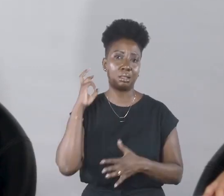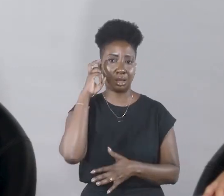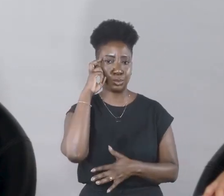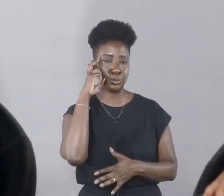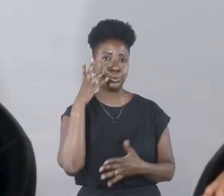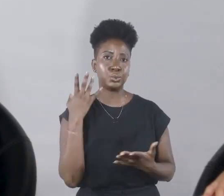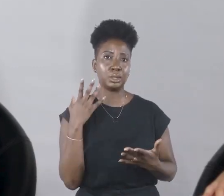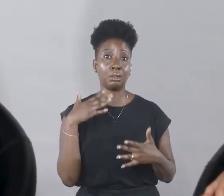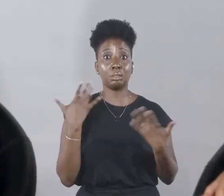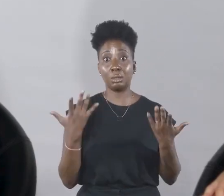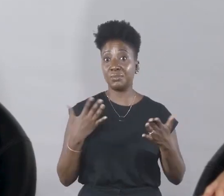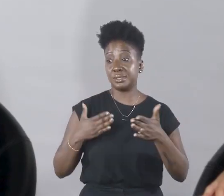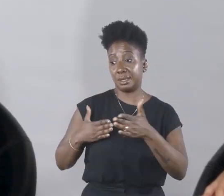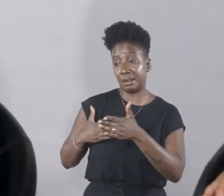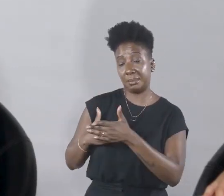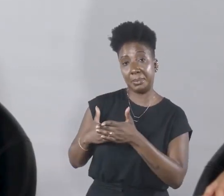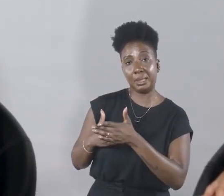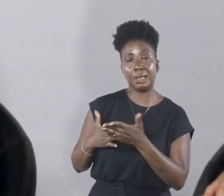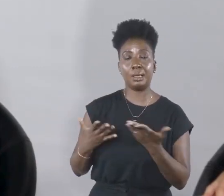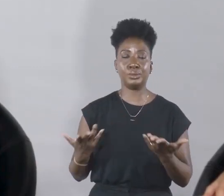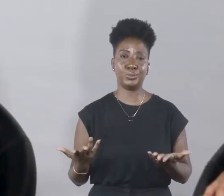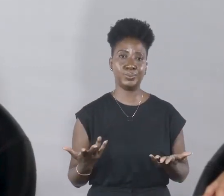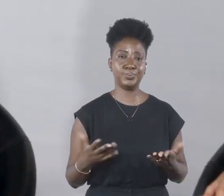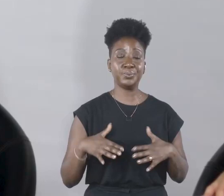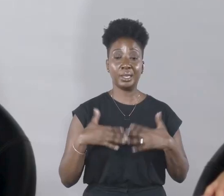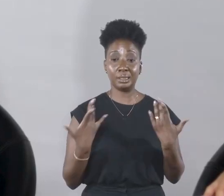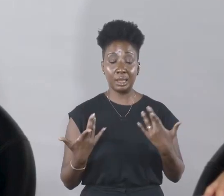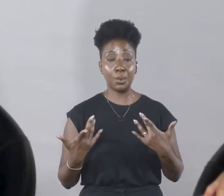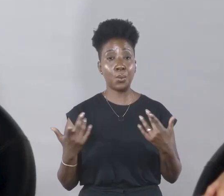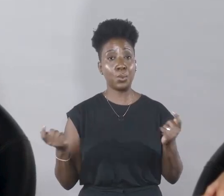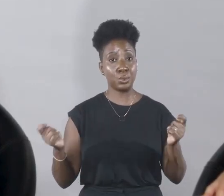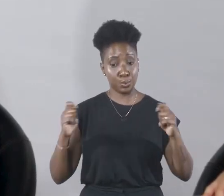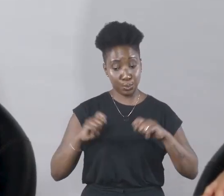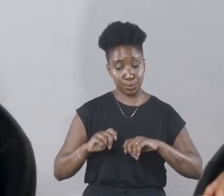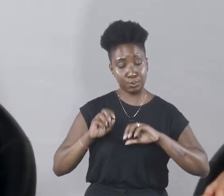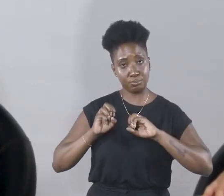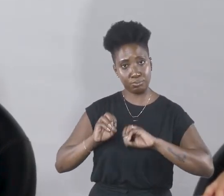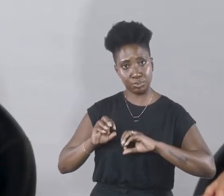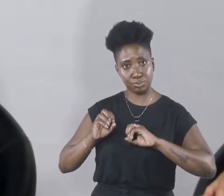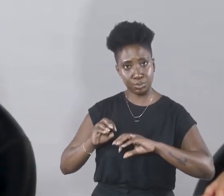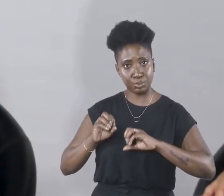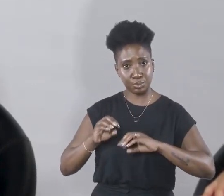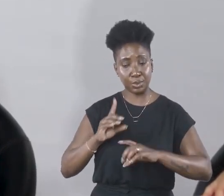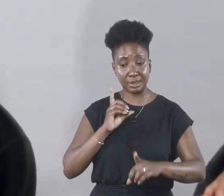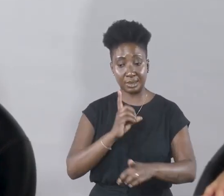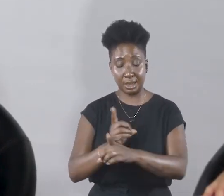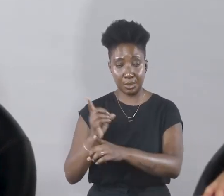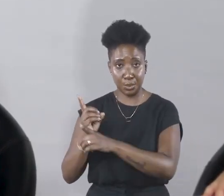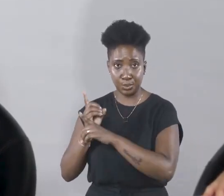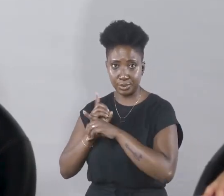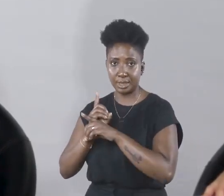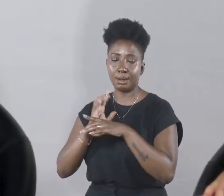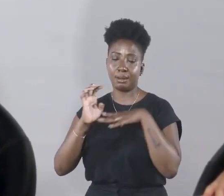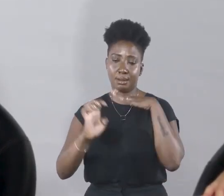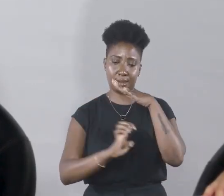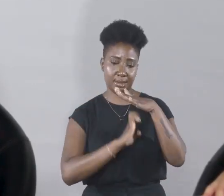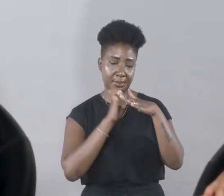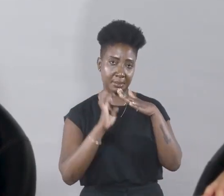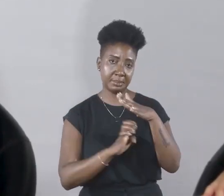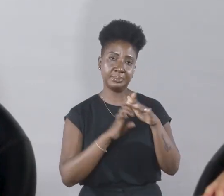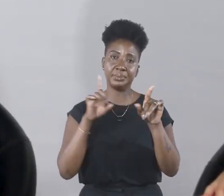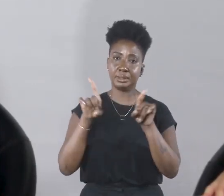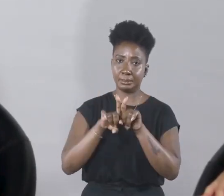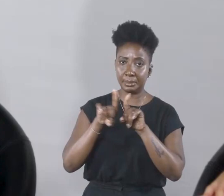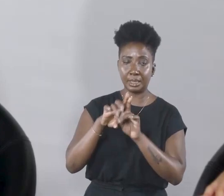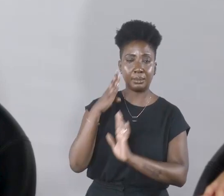encontrar na cultura, na produção. Então, você vai ser limitado como um empreendedor cultural. Então, nas capacitações, até chegar a encontrar